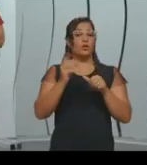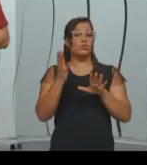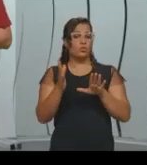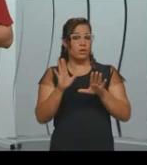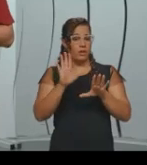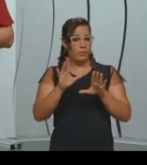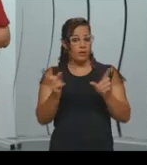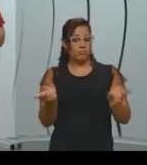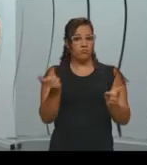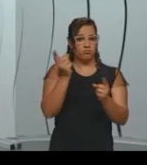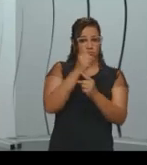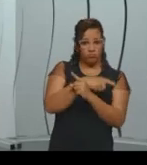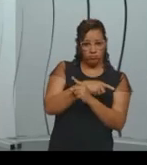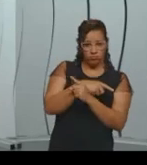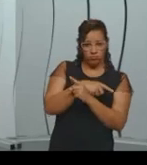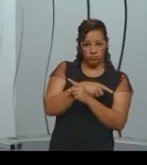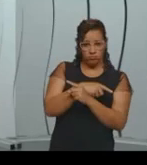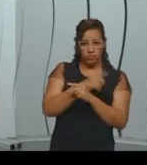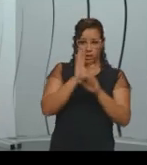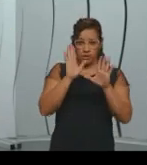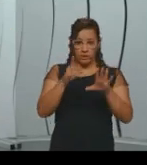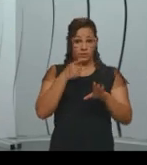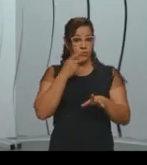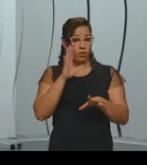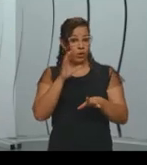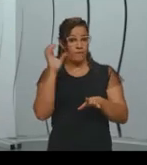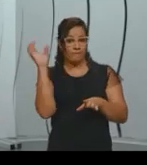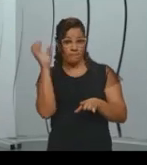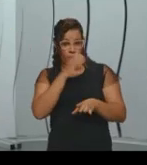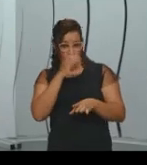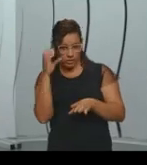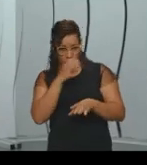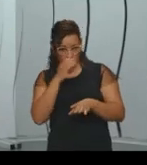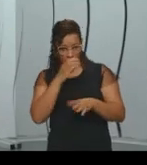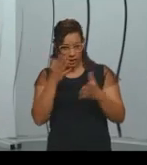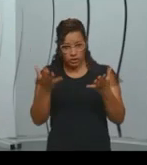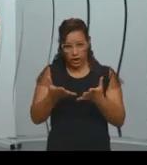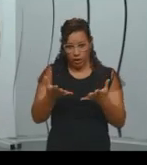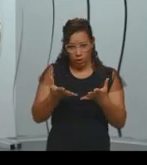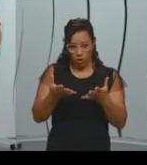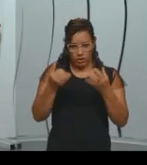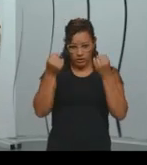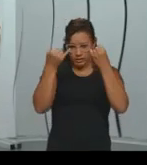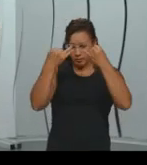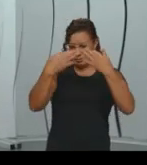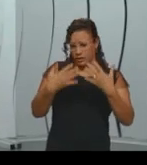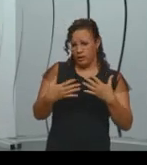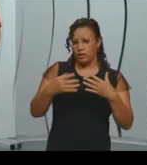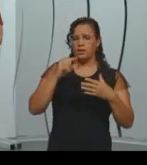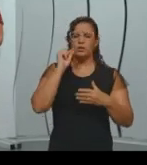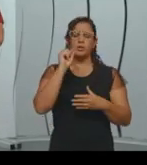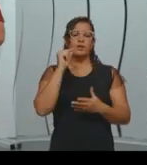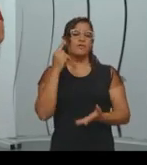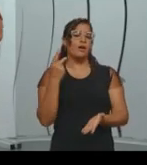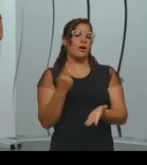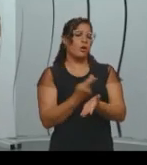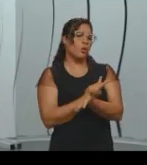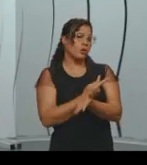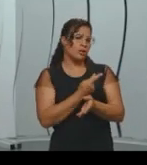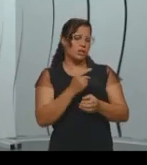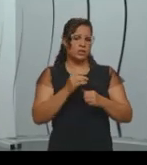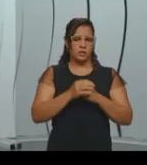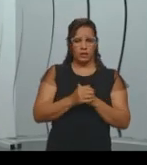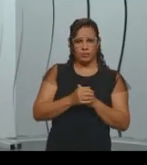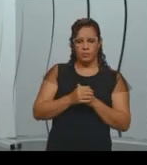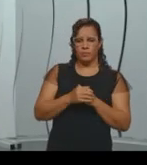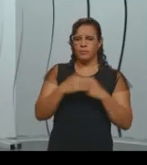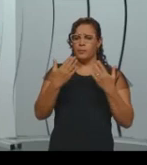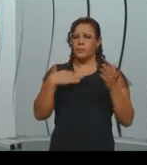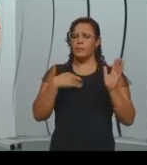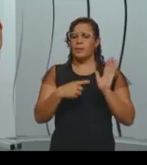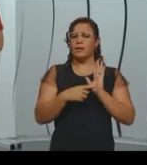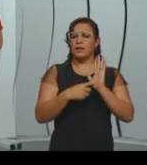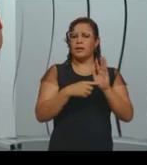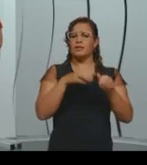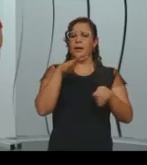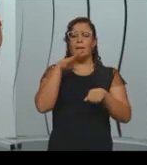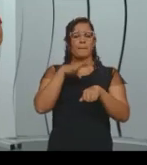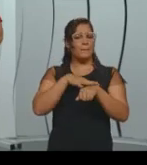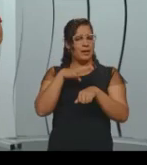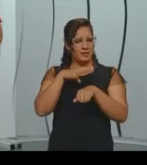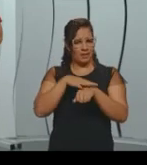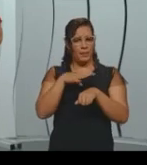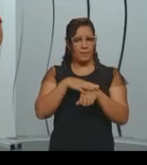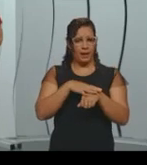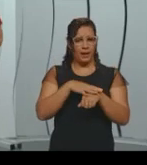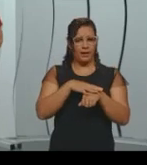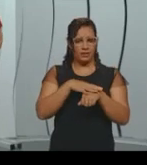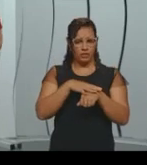né? Agora estamos falando de velocidade, não de posição. Então, o que vai acontecer? Nós temos essa expressão matemática que